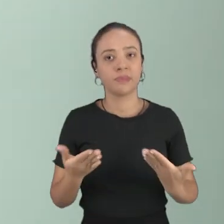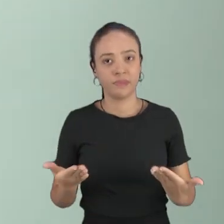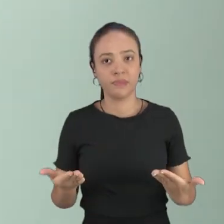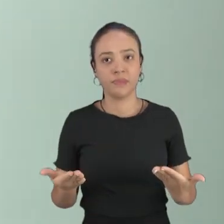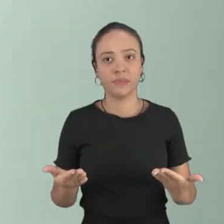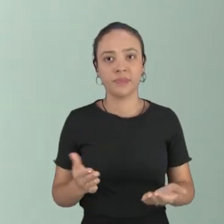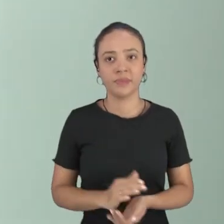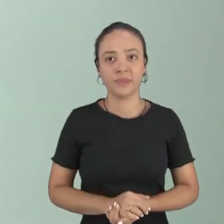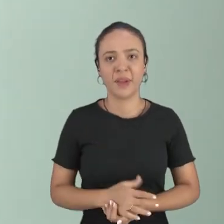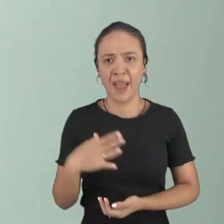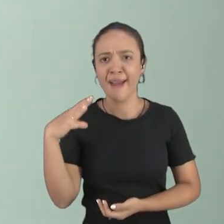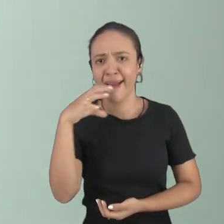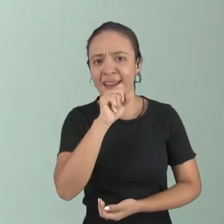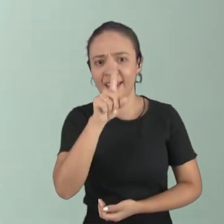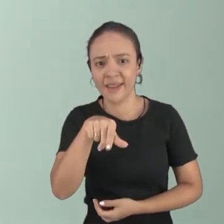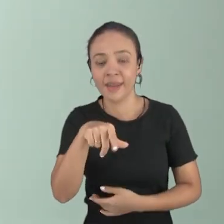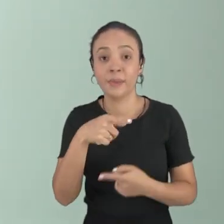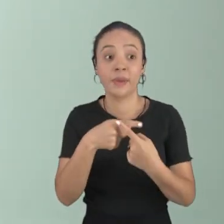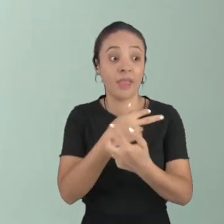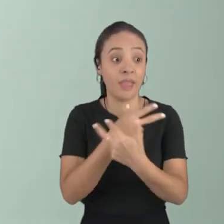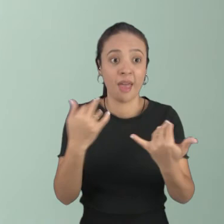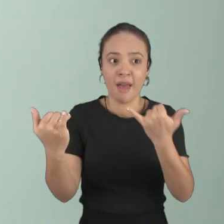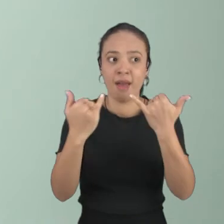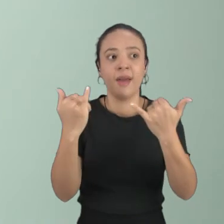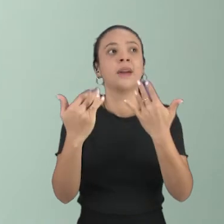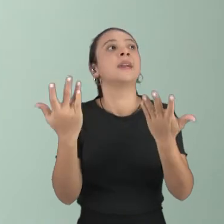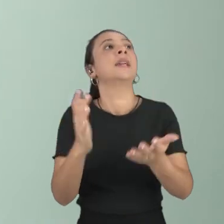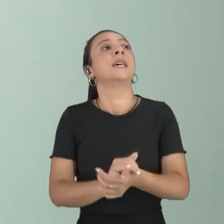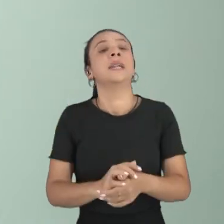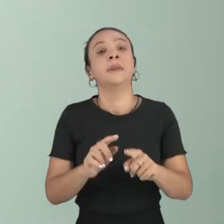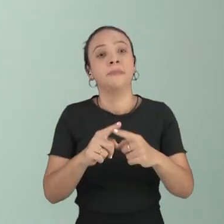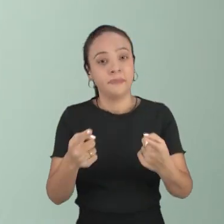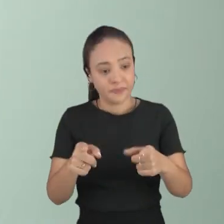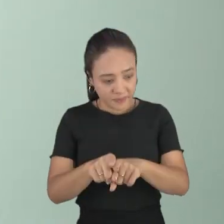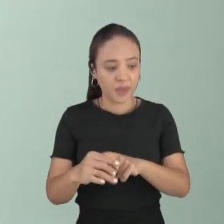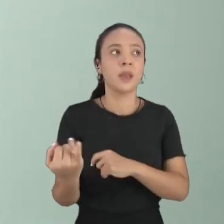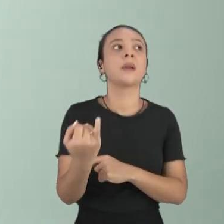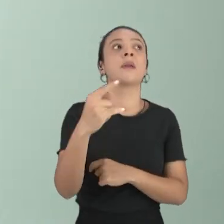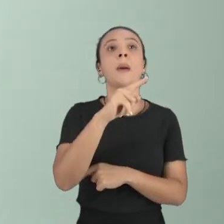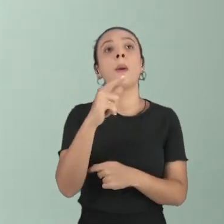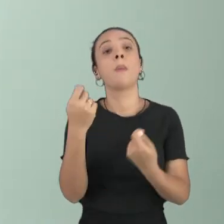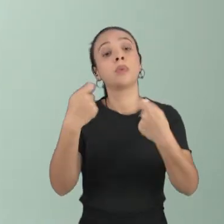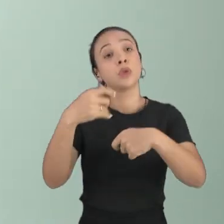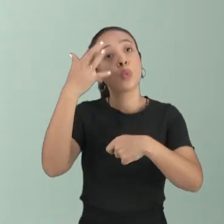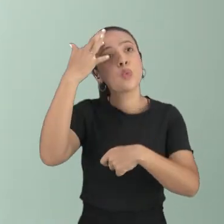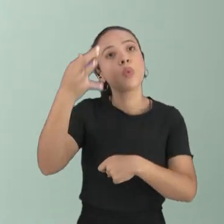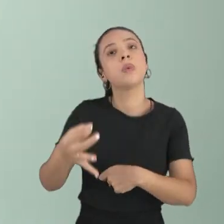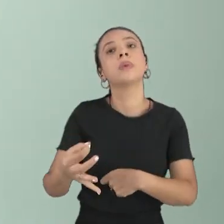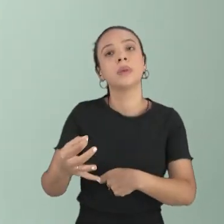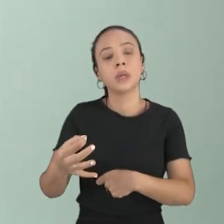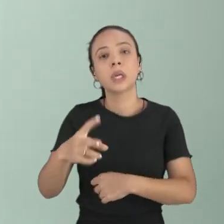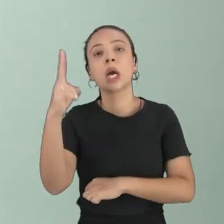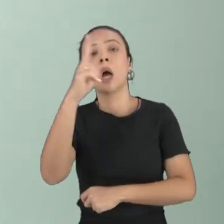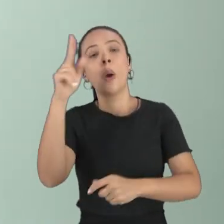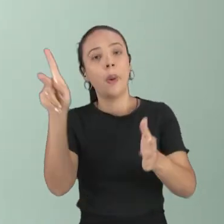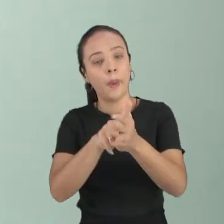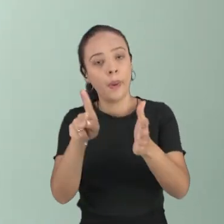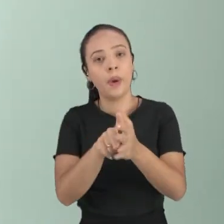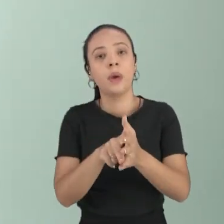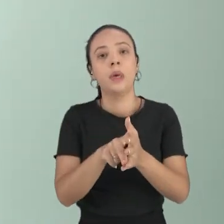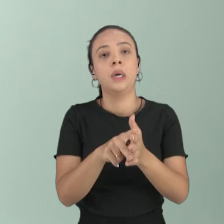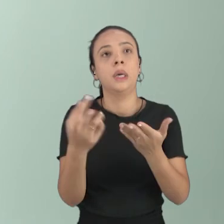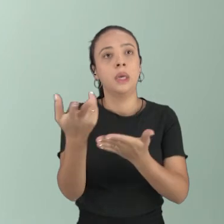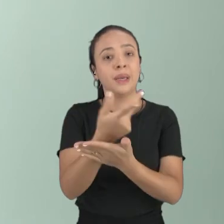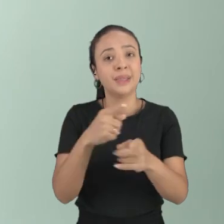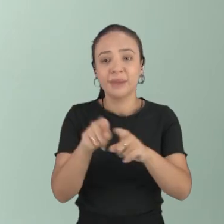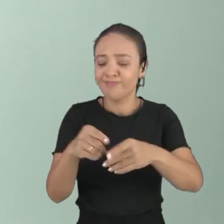Finalizamos. Eu sei que foi bem corrido, são muitas informações, mas era importante para a gente entender que a história da arte está